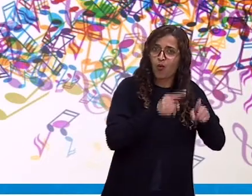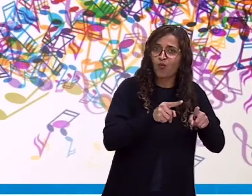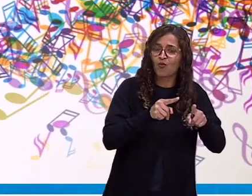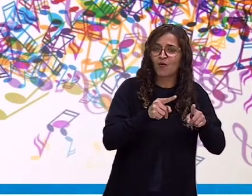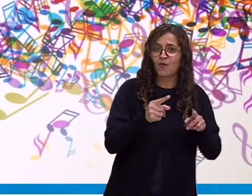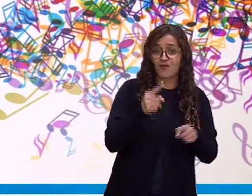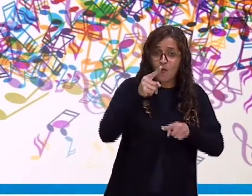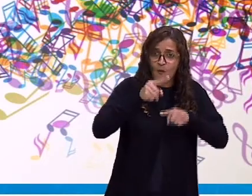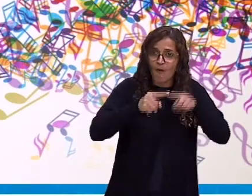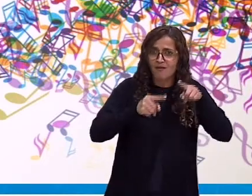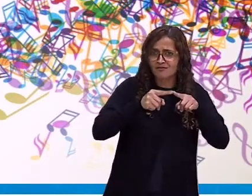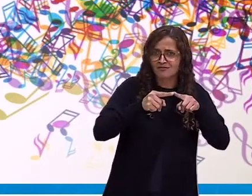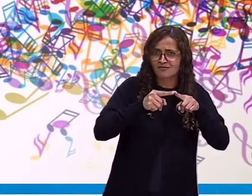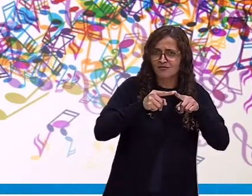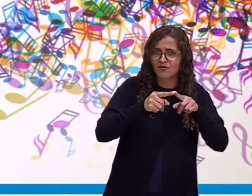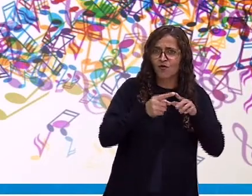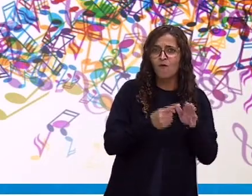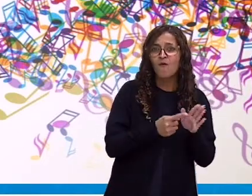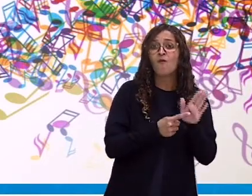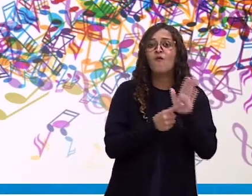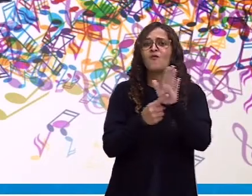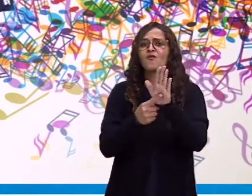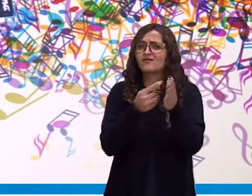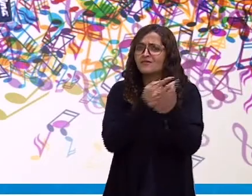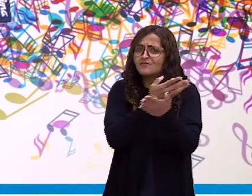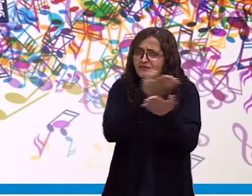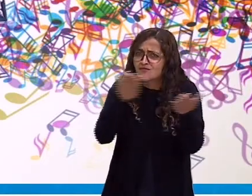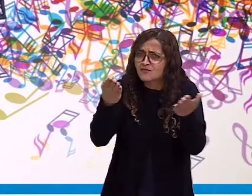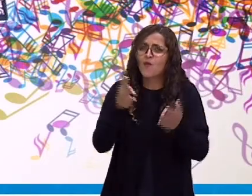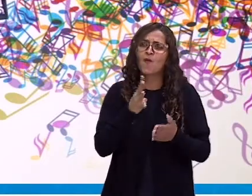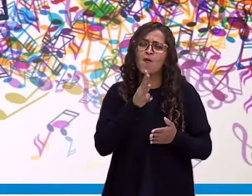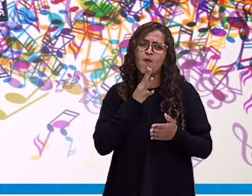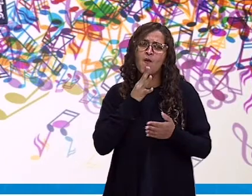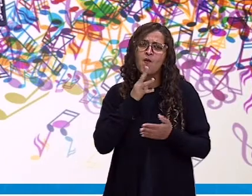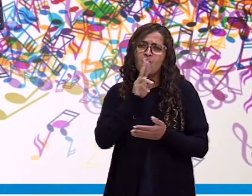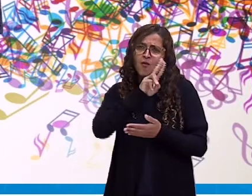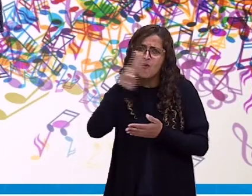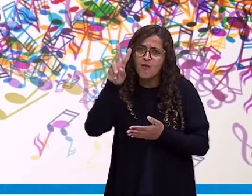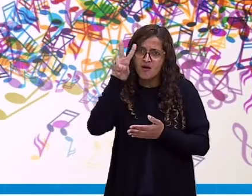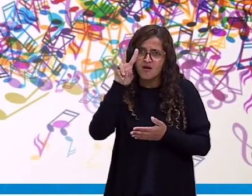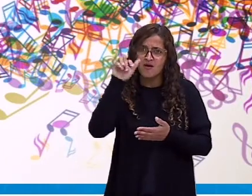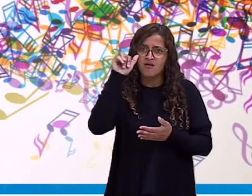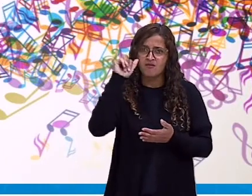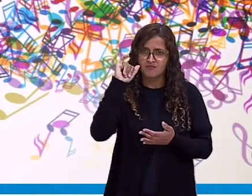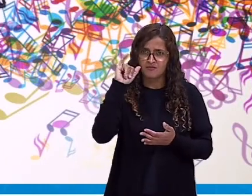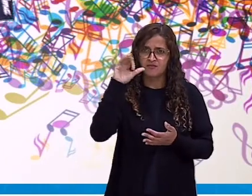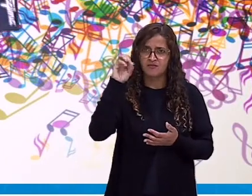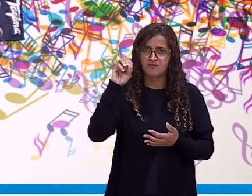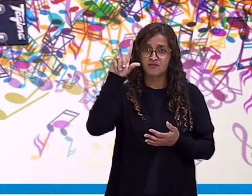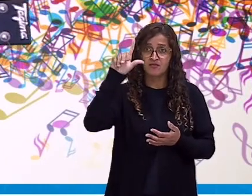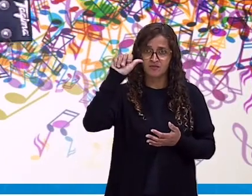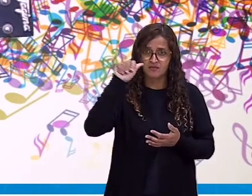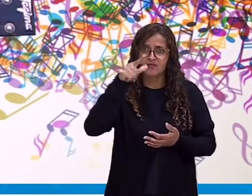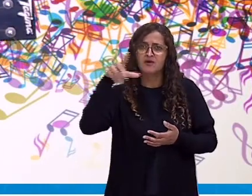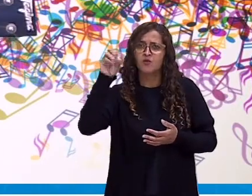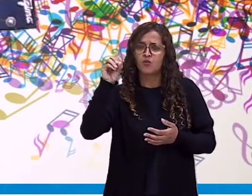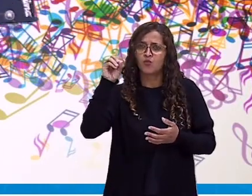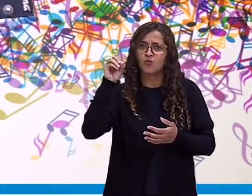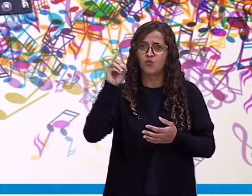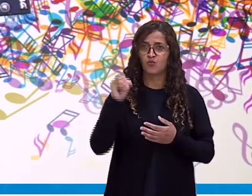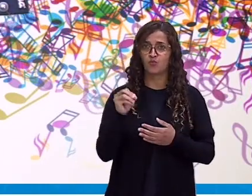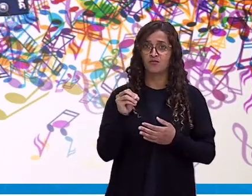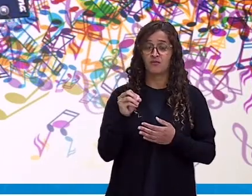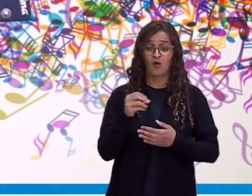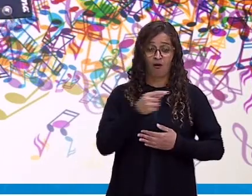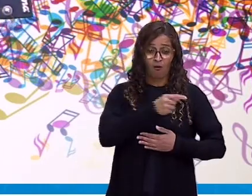violão para vocês conhecerem. O violão é um instrumento, ele tem 6 cordas